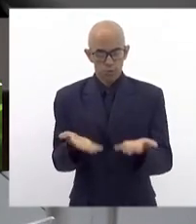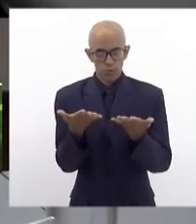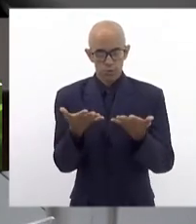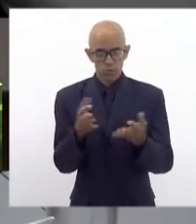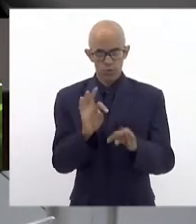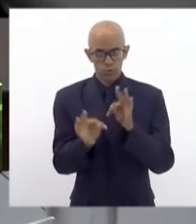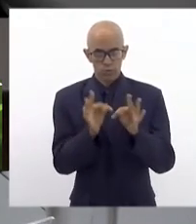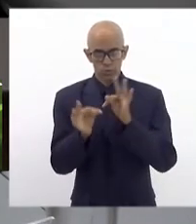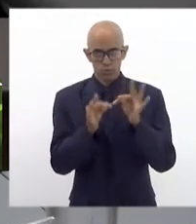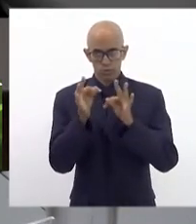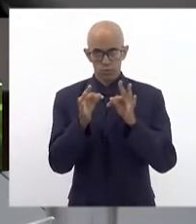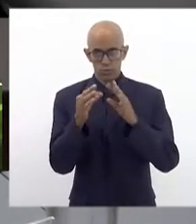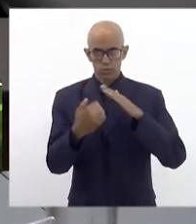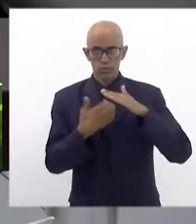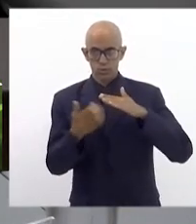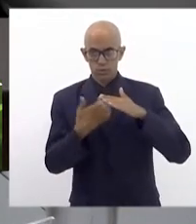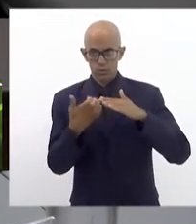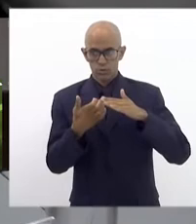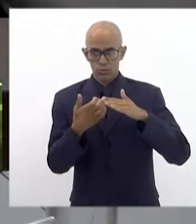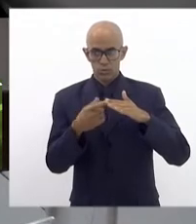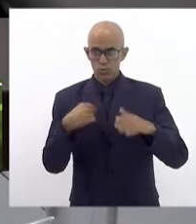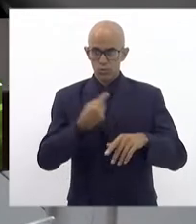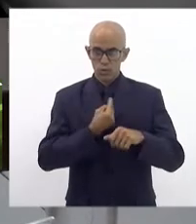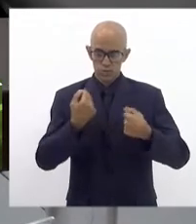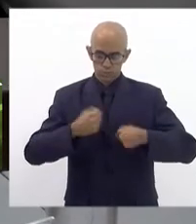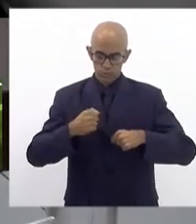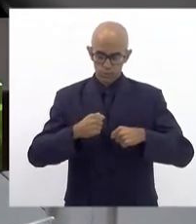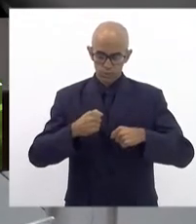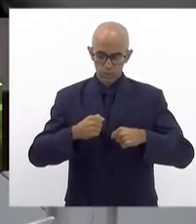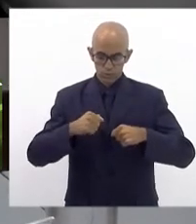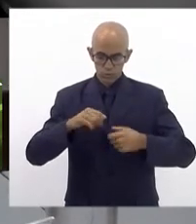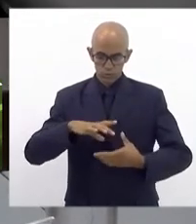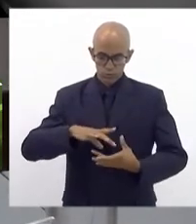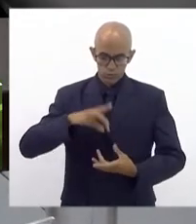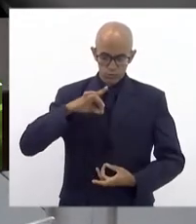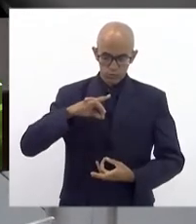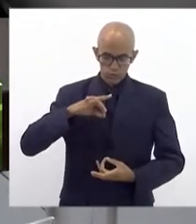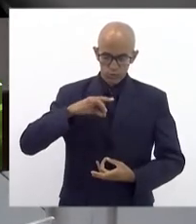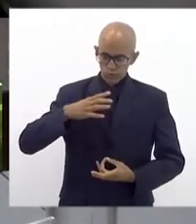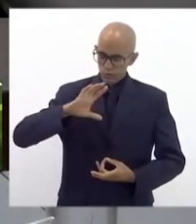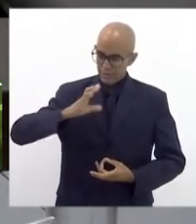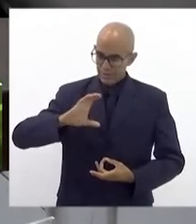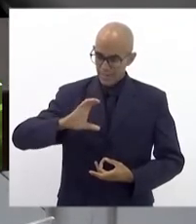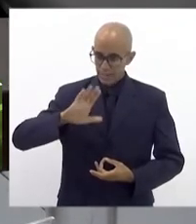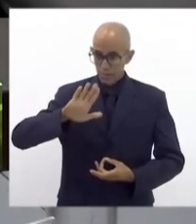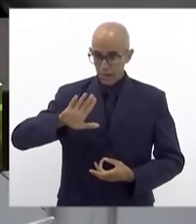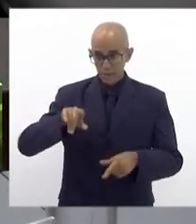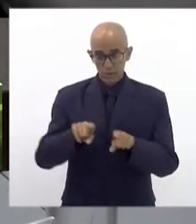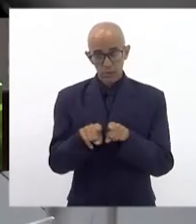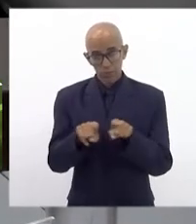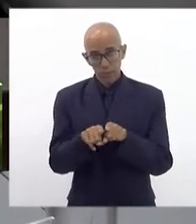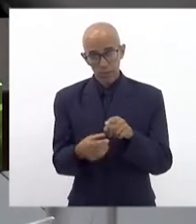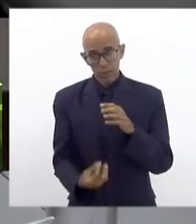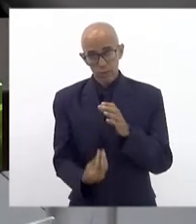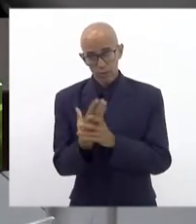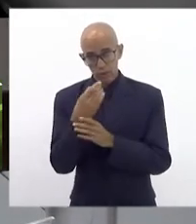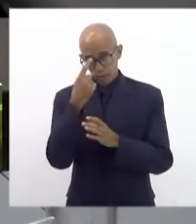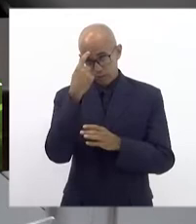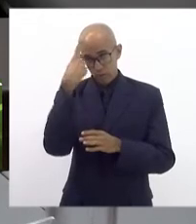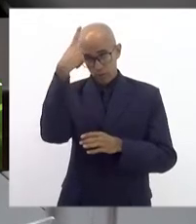gente precisa não só do espírito científico, mas do espírito empreendedor, que é exatamente o espírito que leva ao processo da